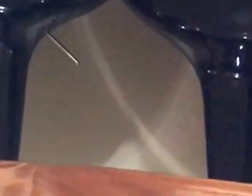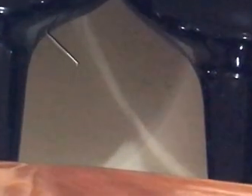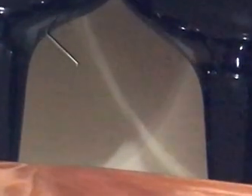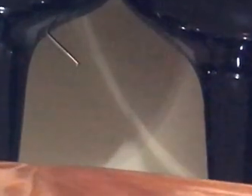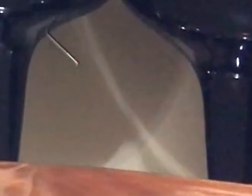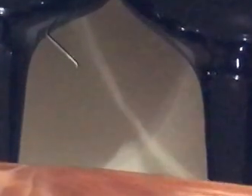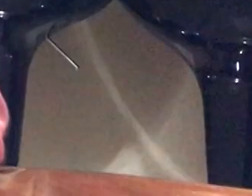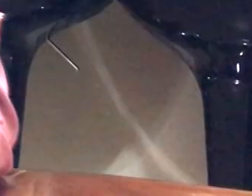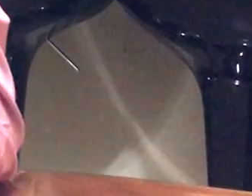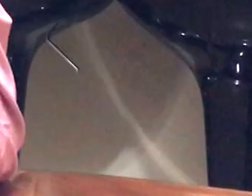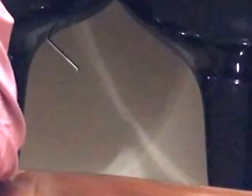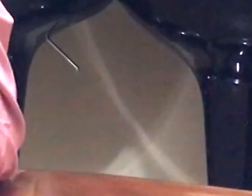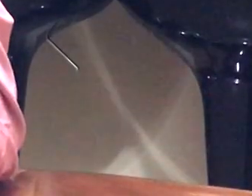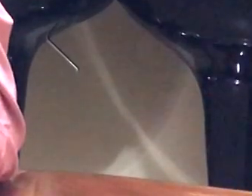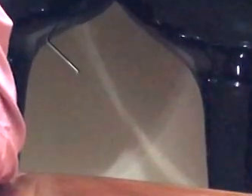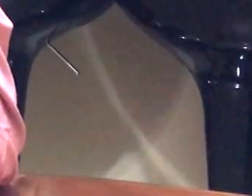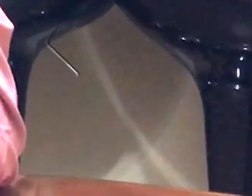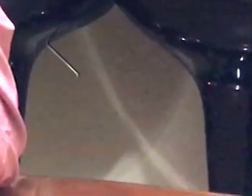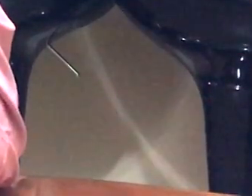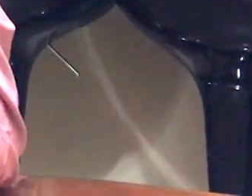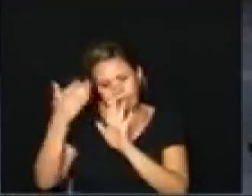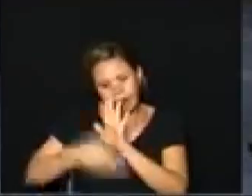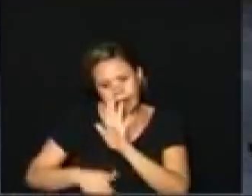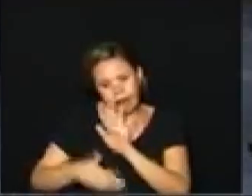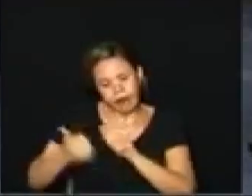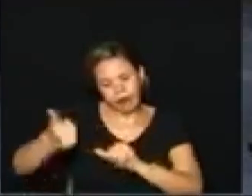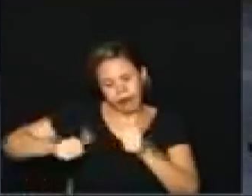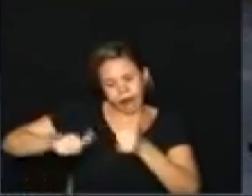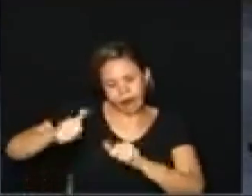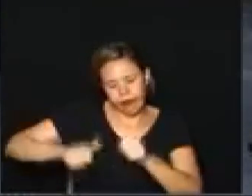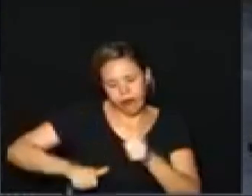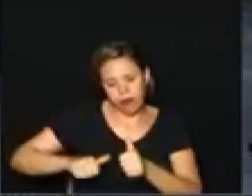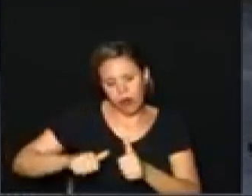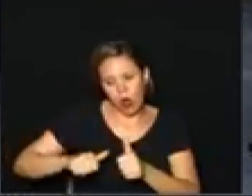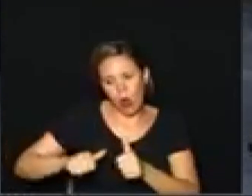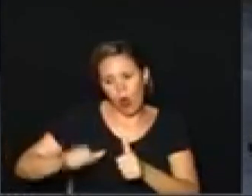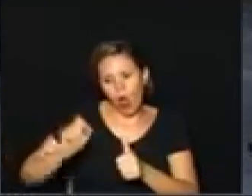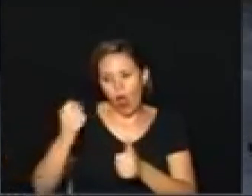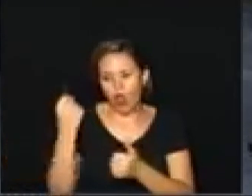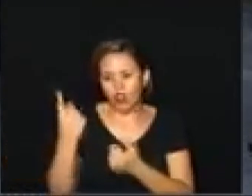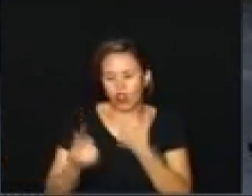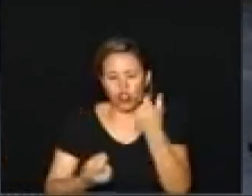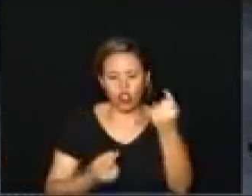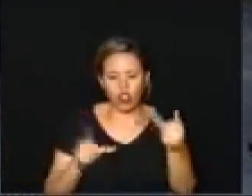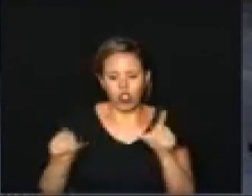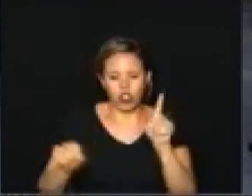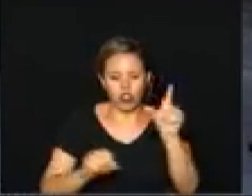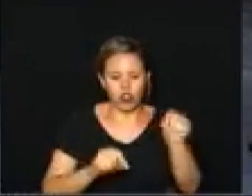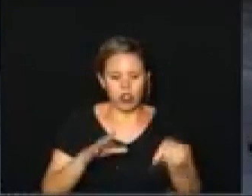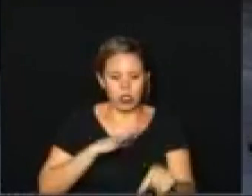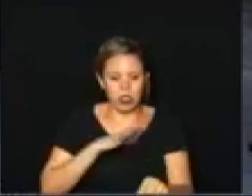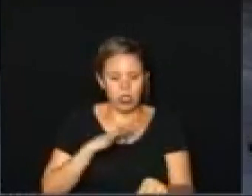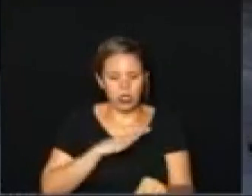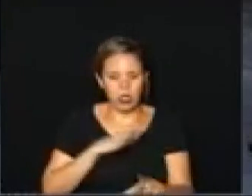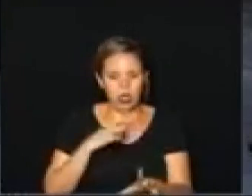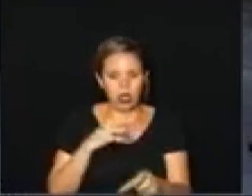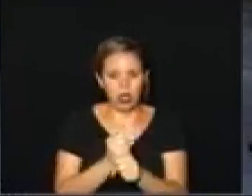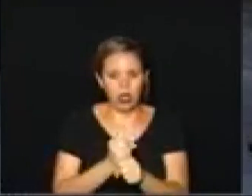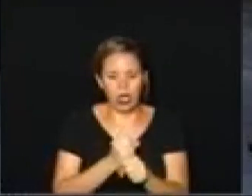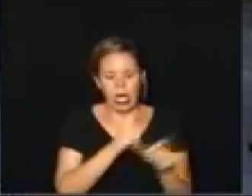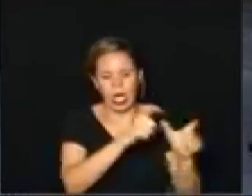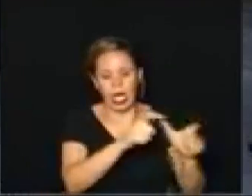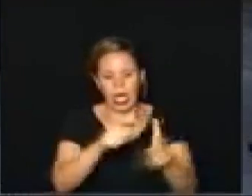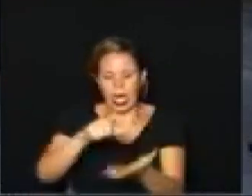em Campinas, o secretário disse o seguinte: A gente pegou a cidade, todo o mapa e calculou para cada